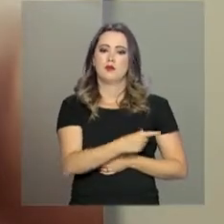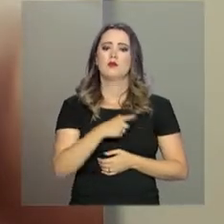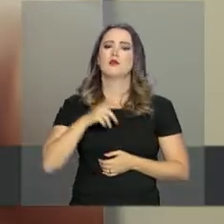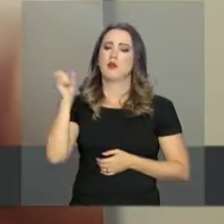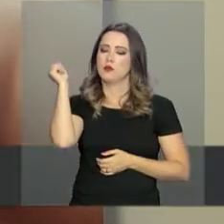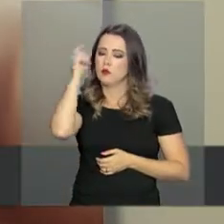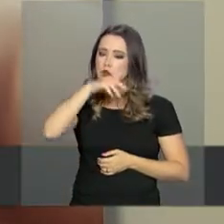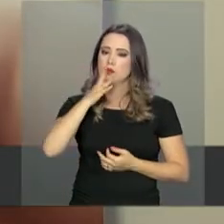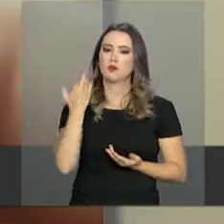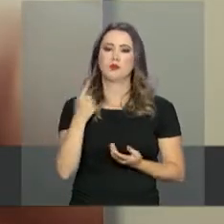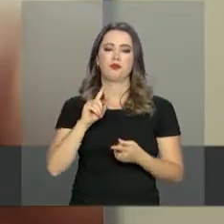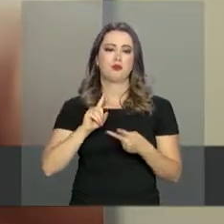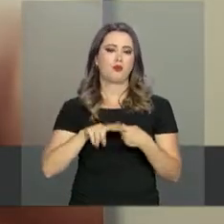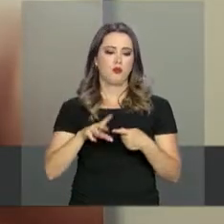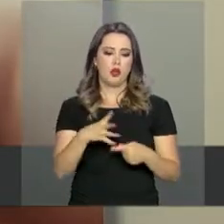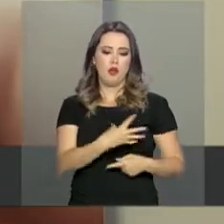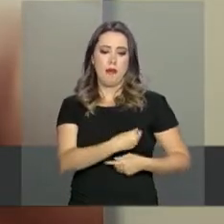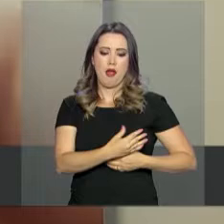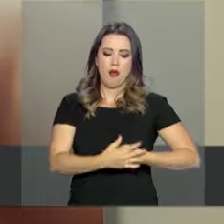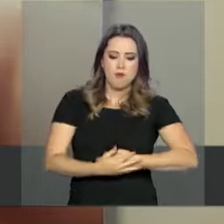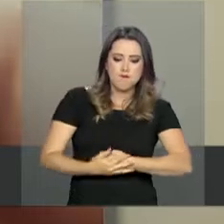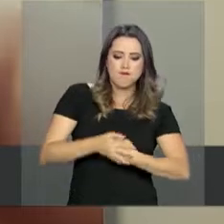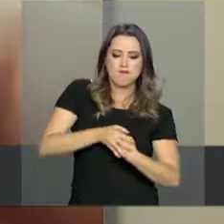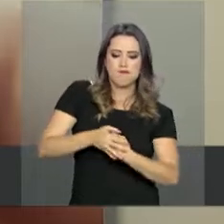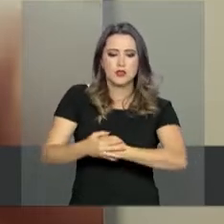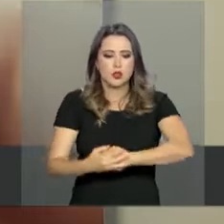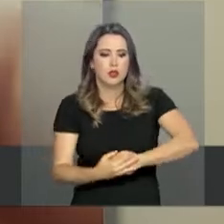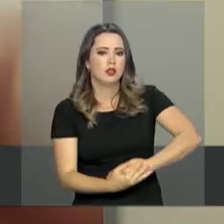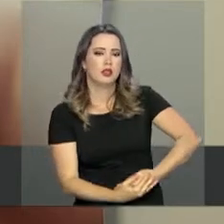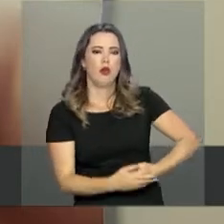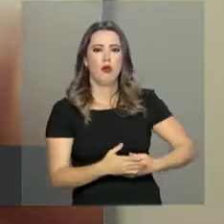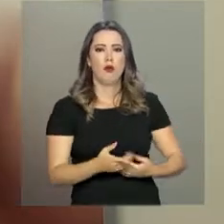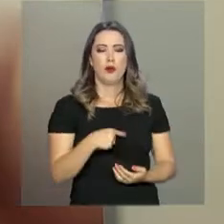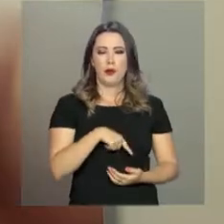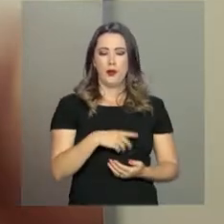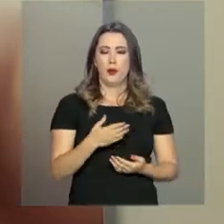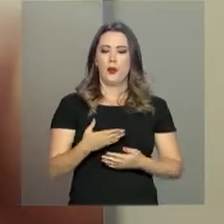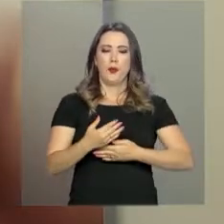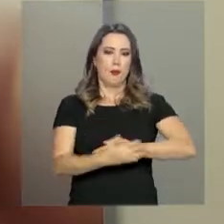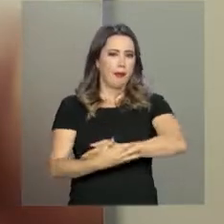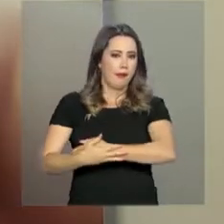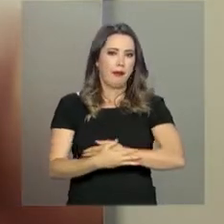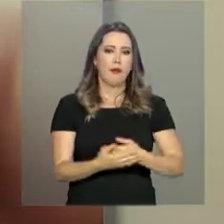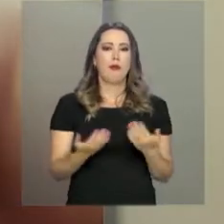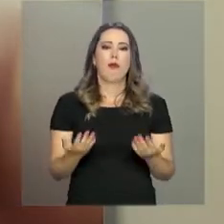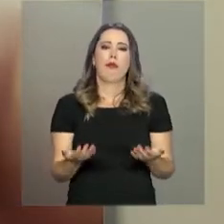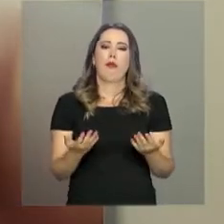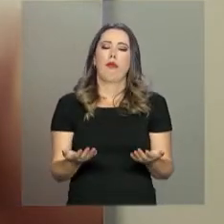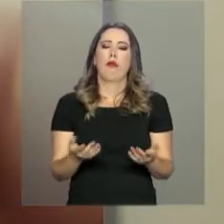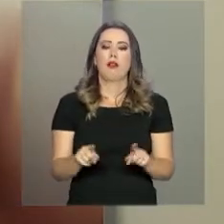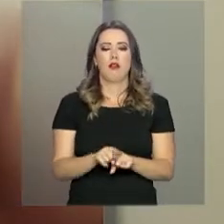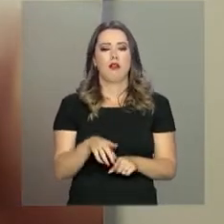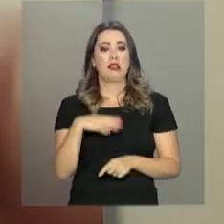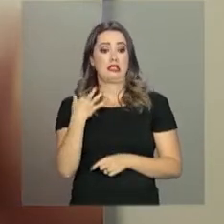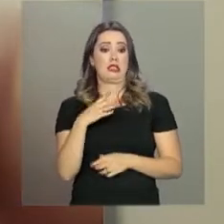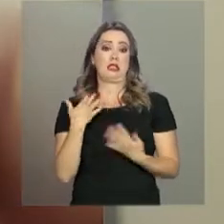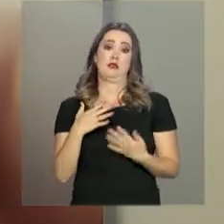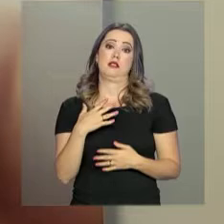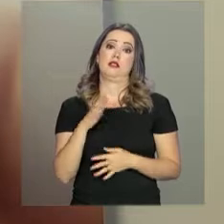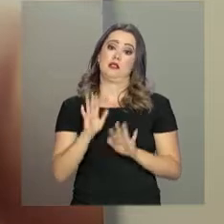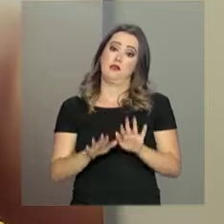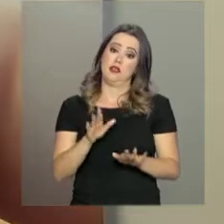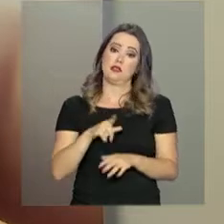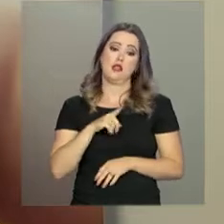dificuldades relacionadas à pega o posicionamento a falta de grande peso do bpp dor na mama é alguma patologia